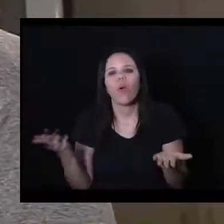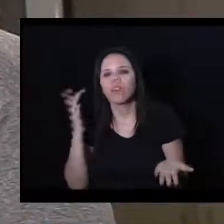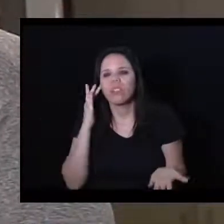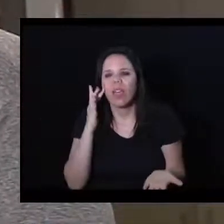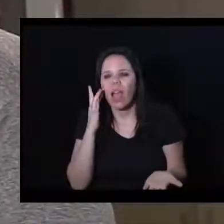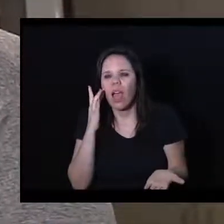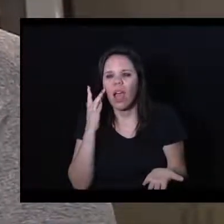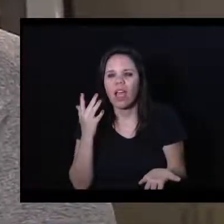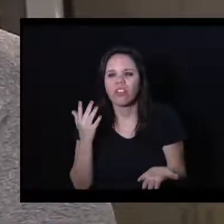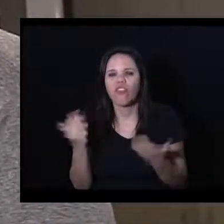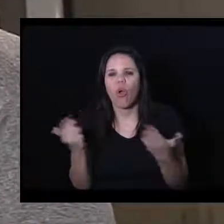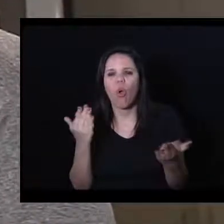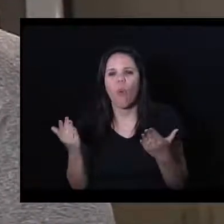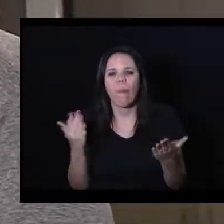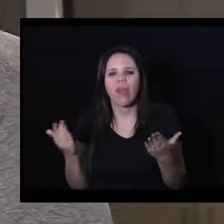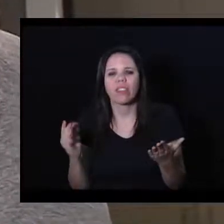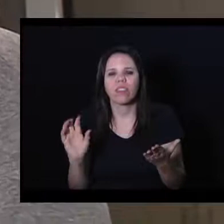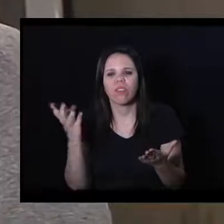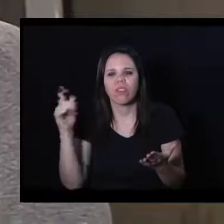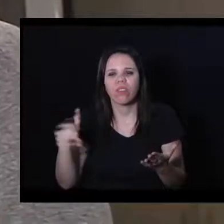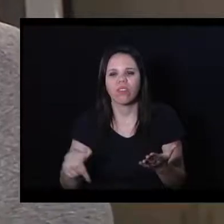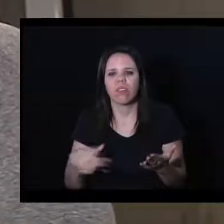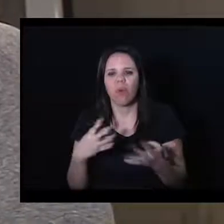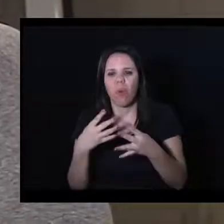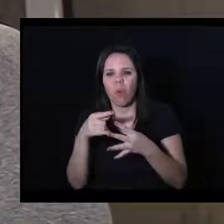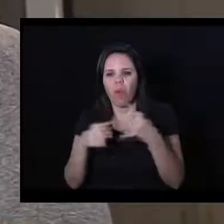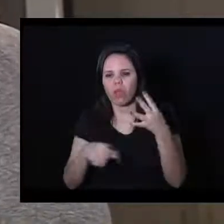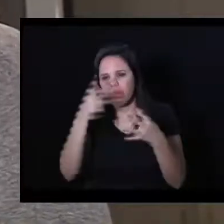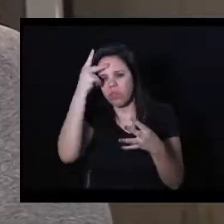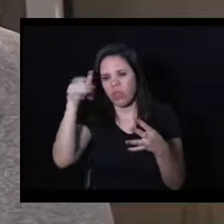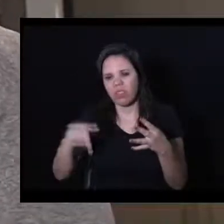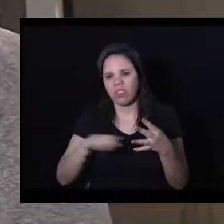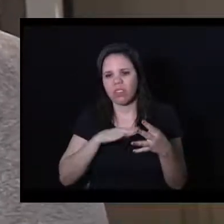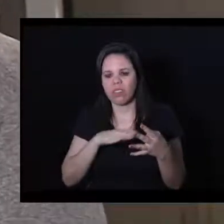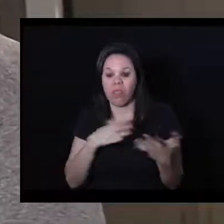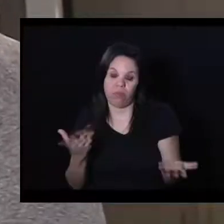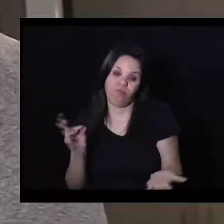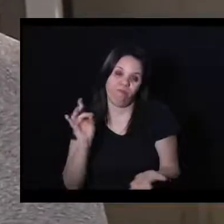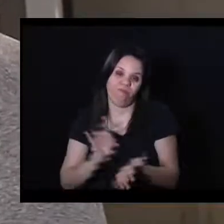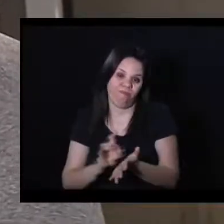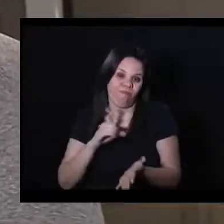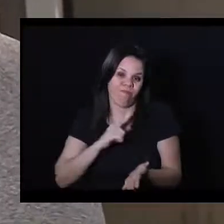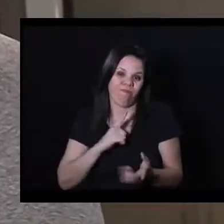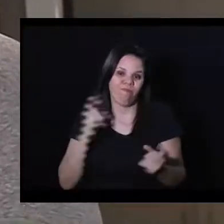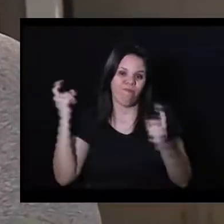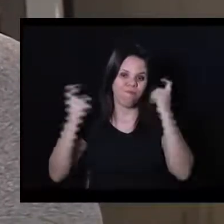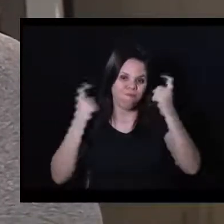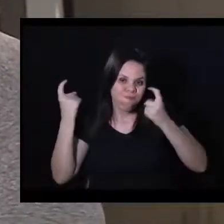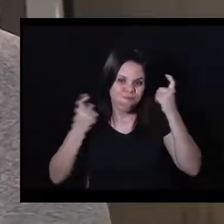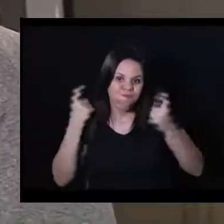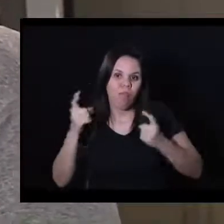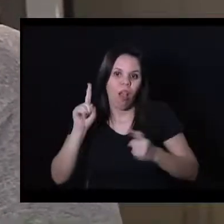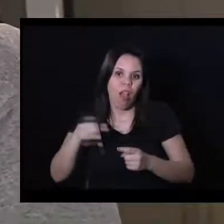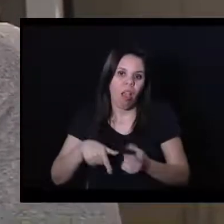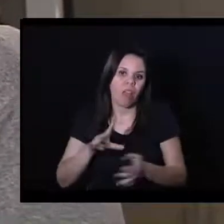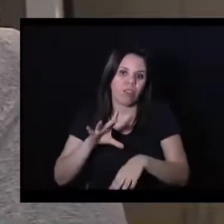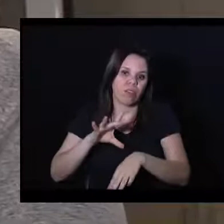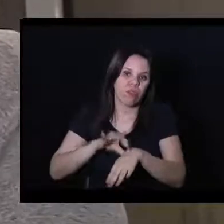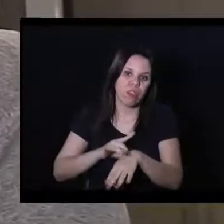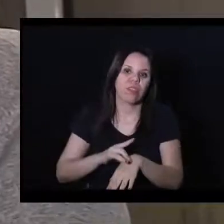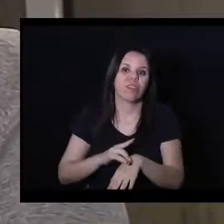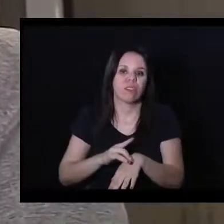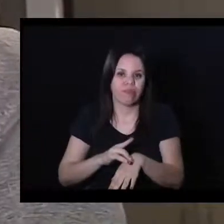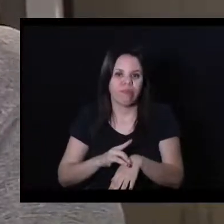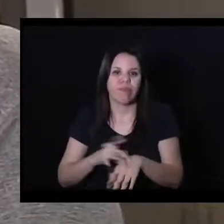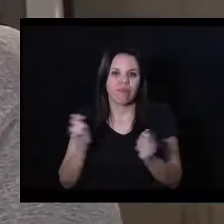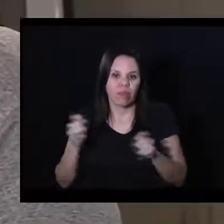4 casos de sarampo aqui na cidade? Olha, na realidade existe uma preocupação porque é uma doença imunoprevenível,